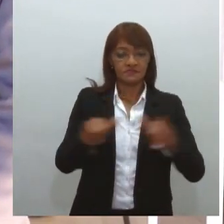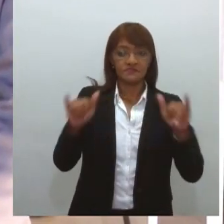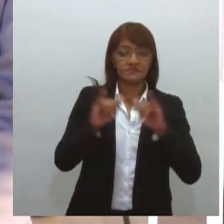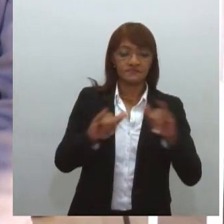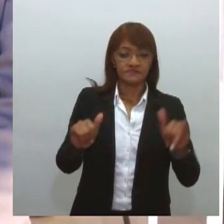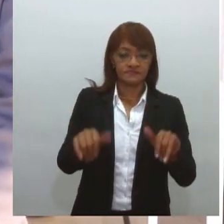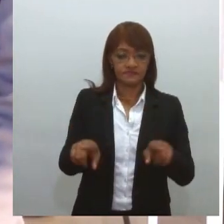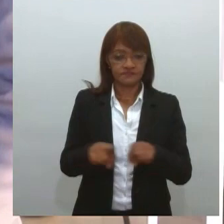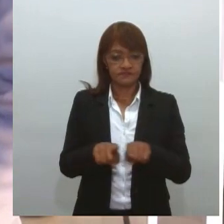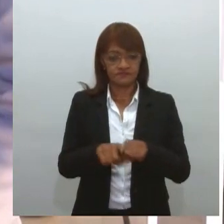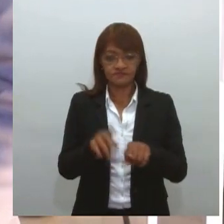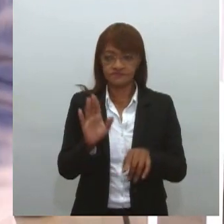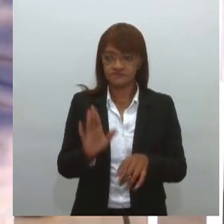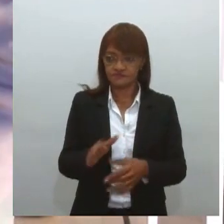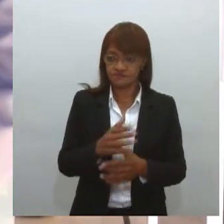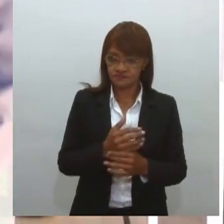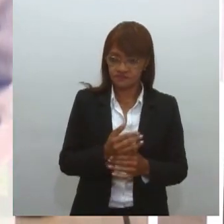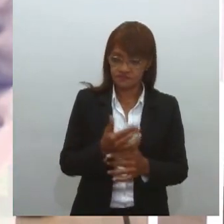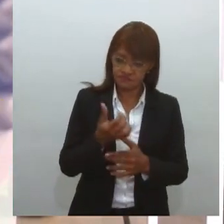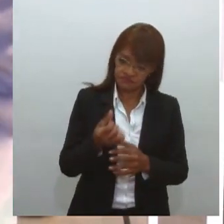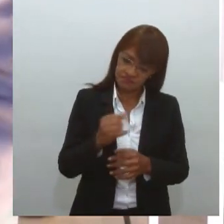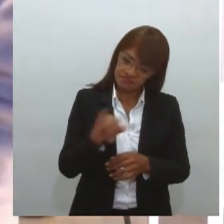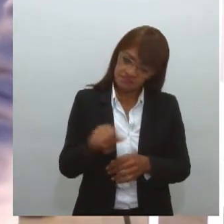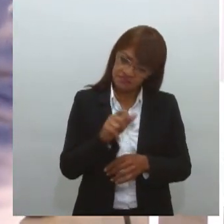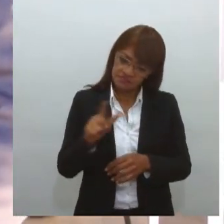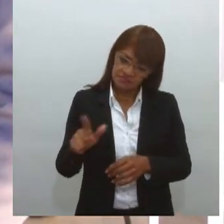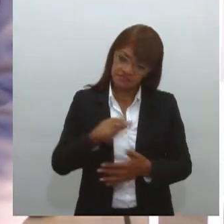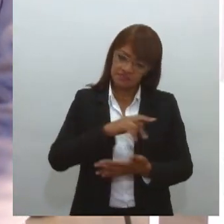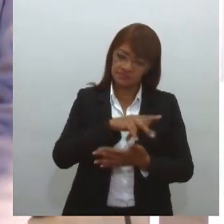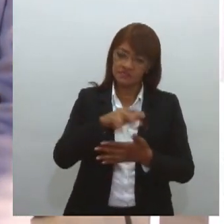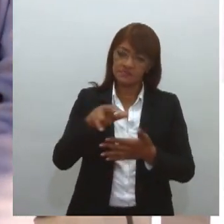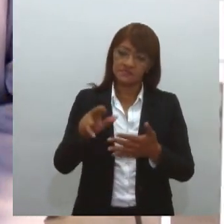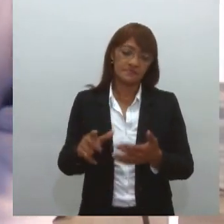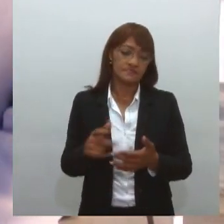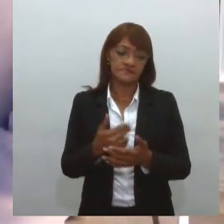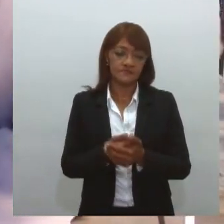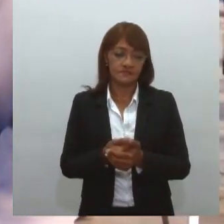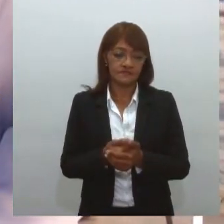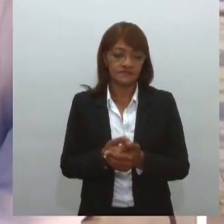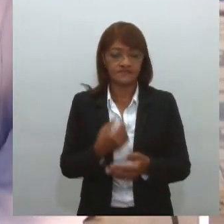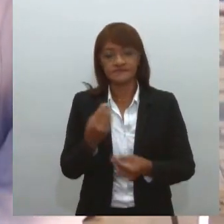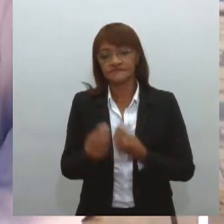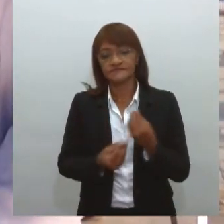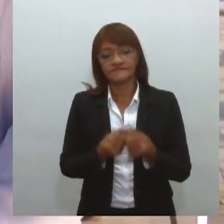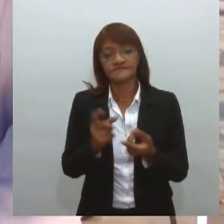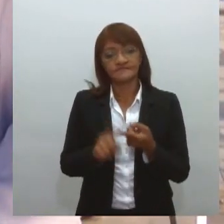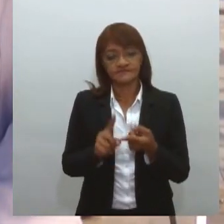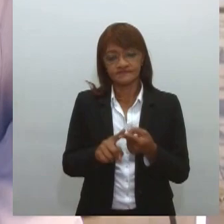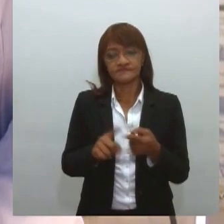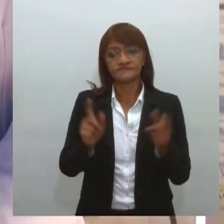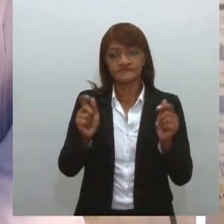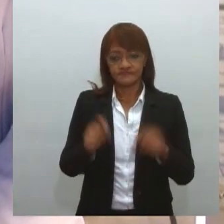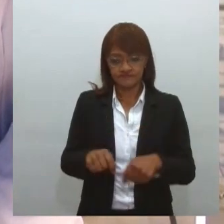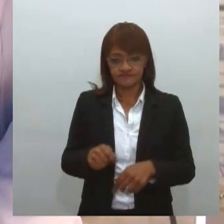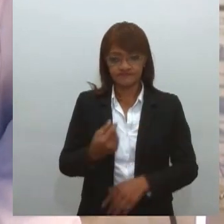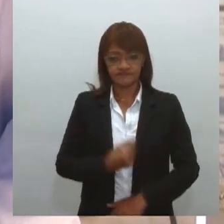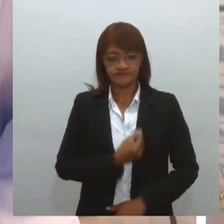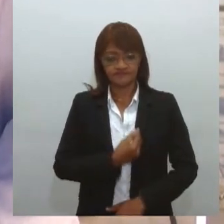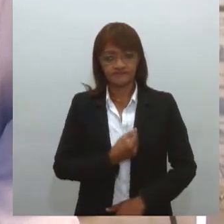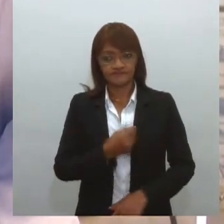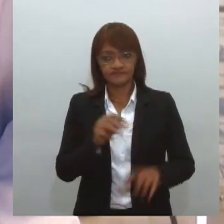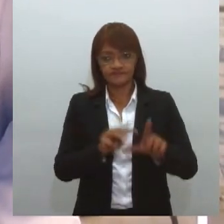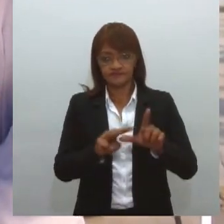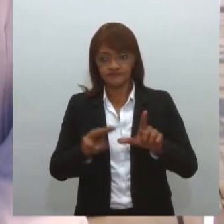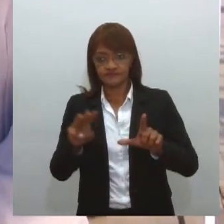6 de julho e por aí vem. São muitas datas. Então, assim, para não se perder, também essa pessoa pode estar entrando no site, que está lá todo o calendário